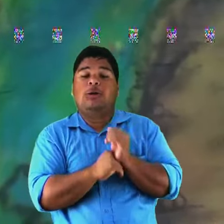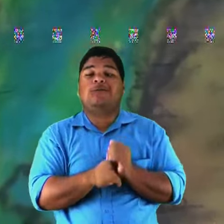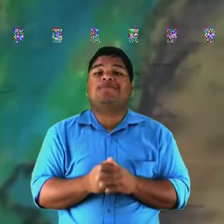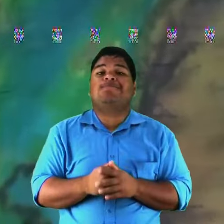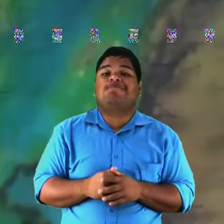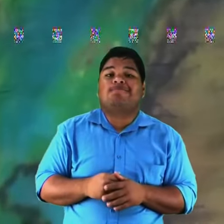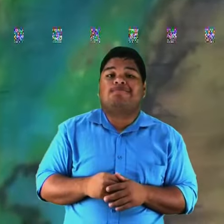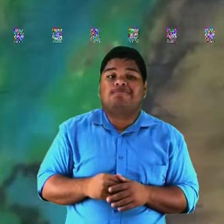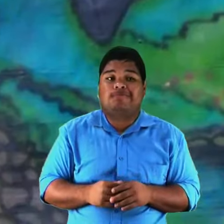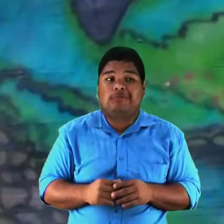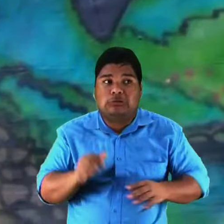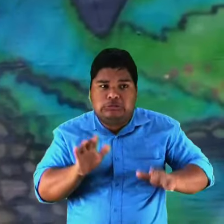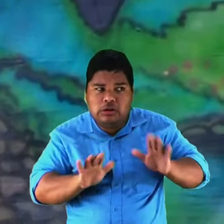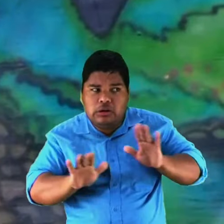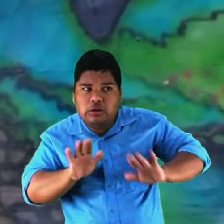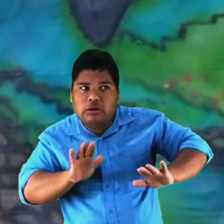desastrosa.